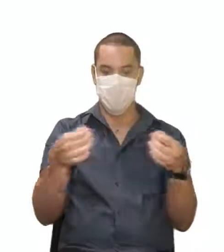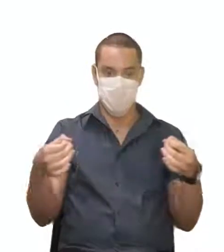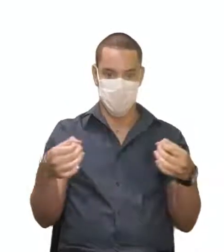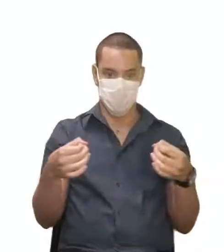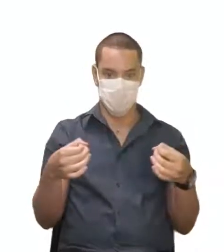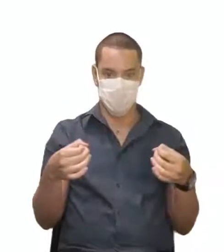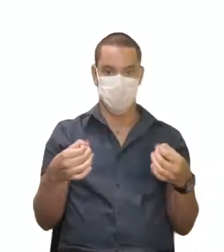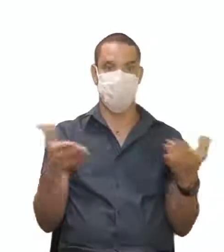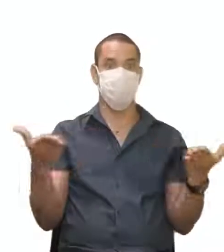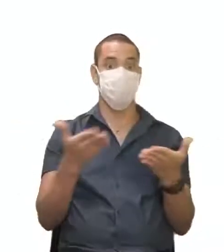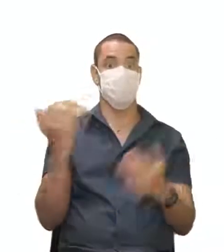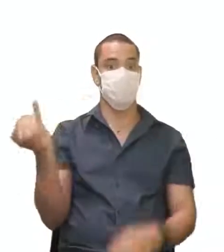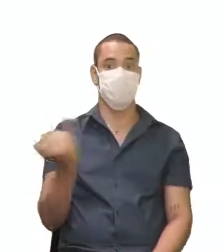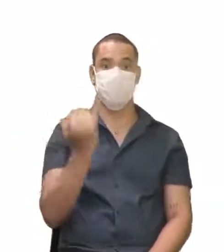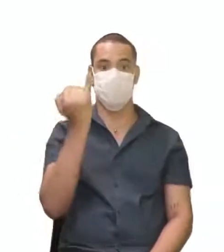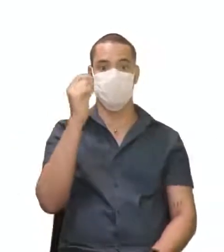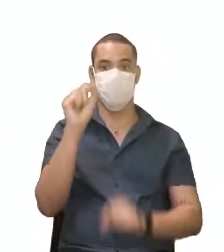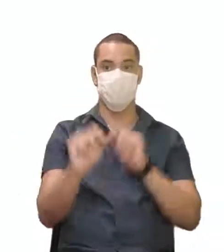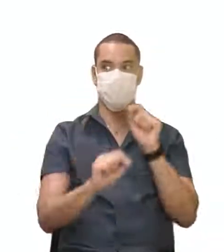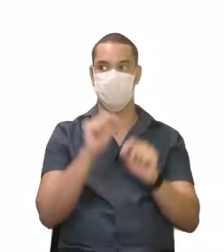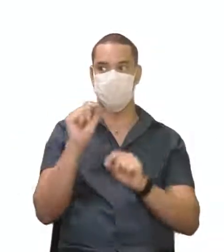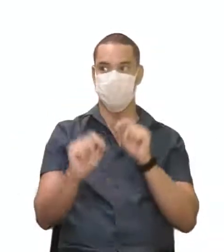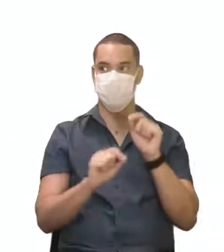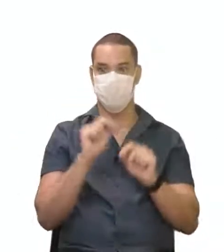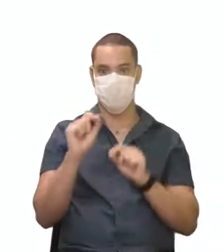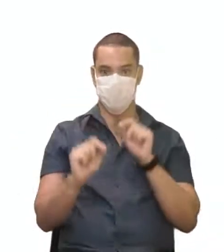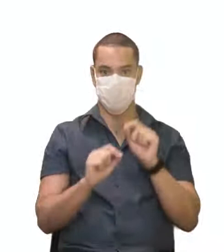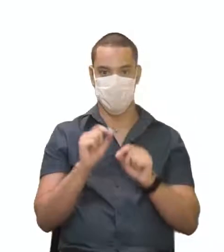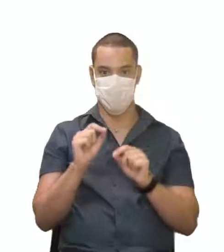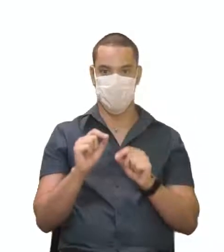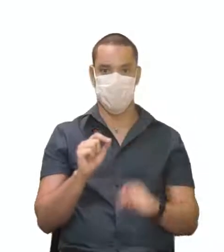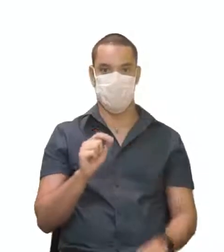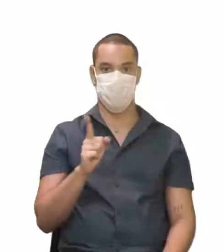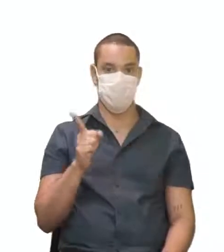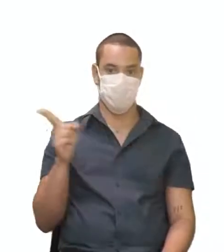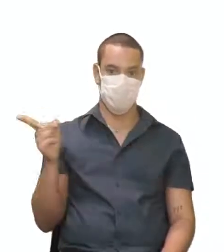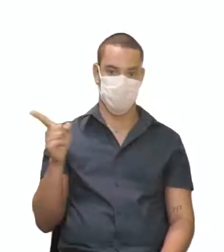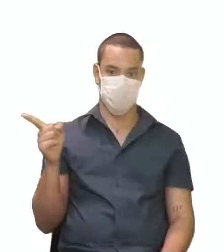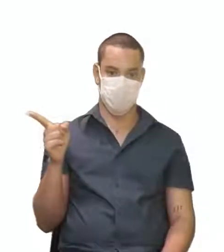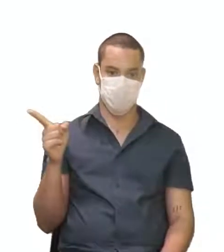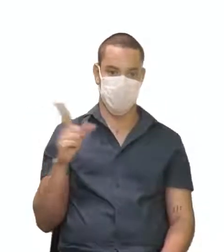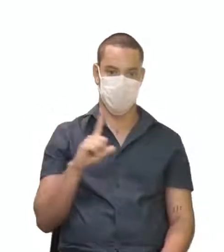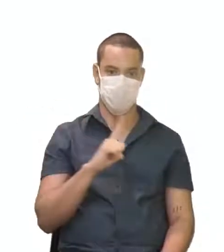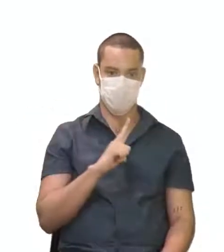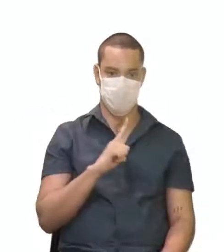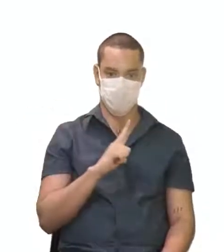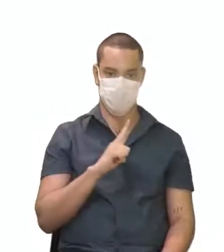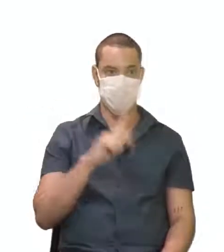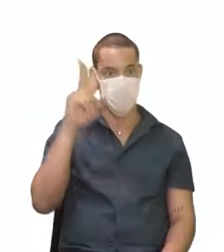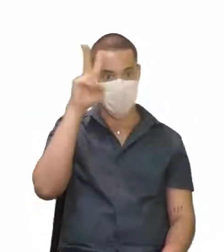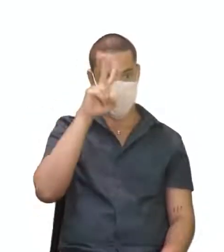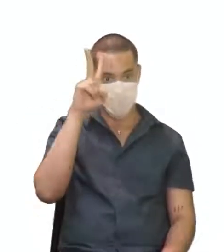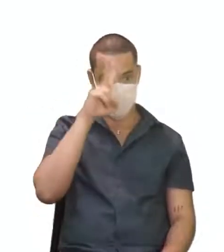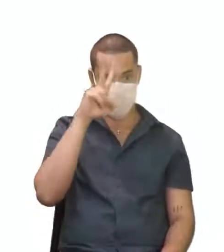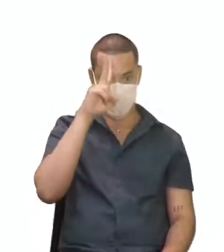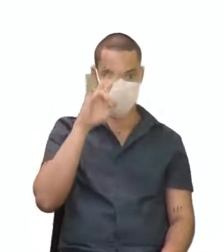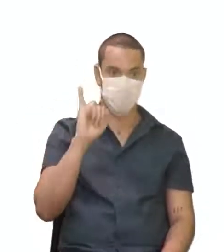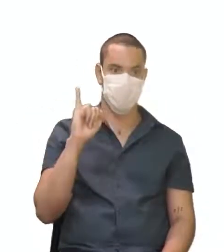E agora um ponto importante. Nós temos aqui, ó, lembra da